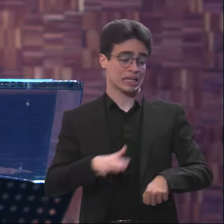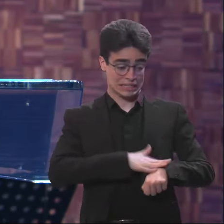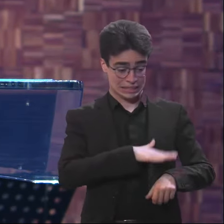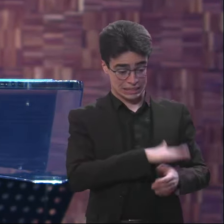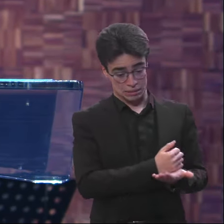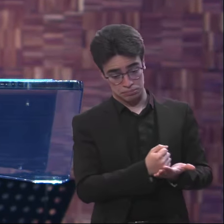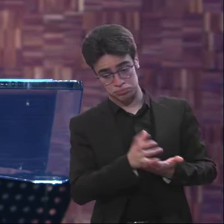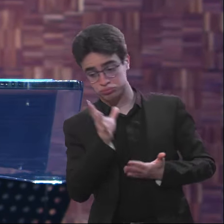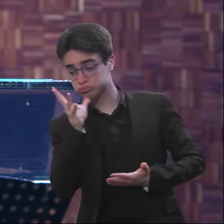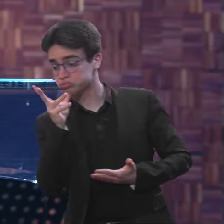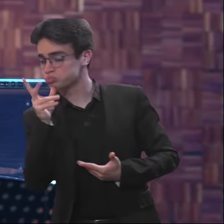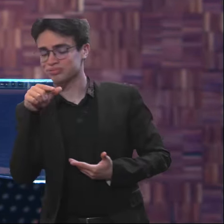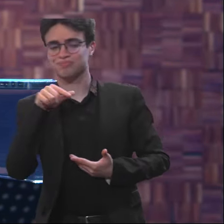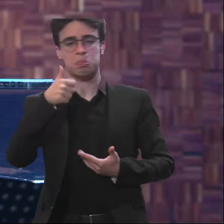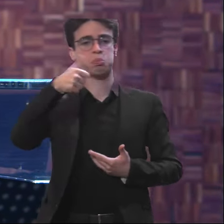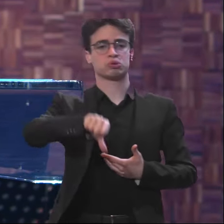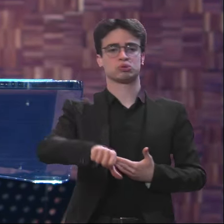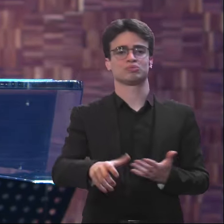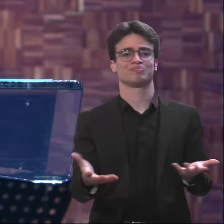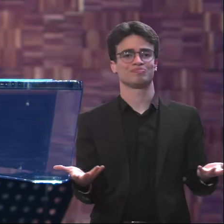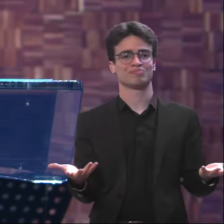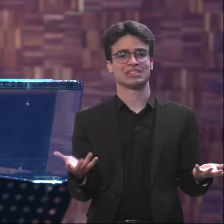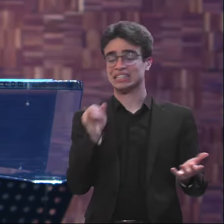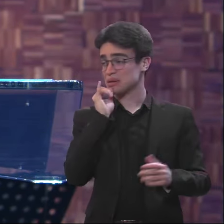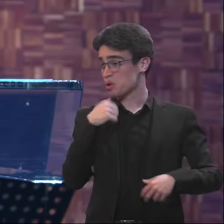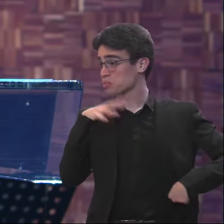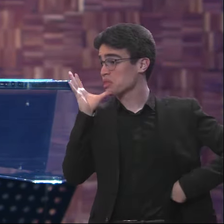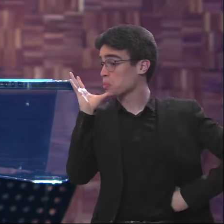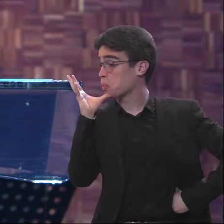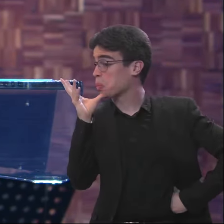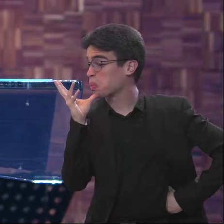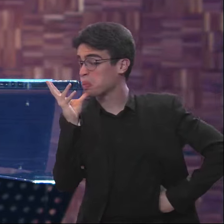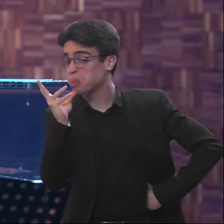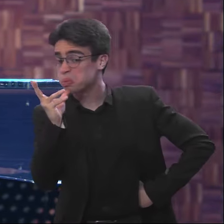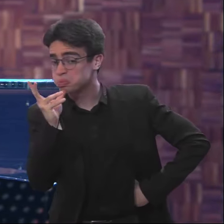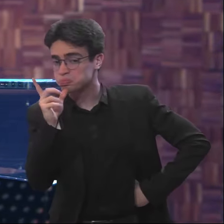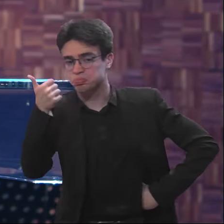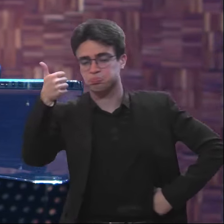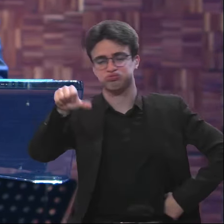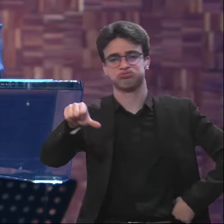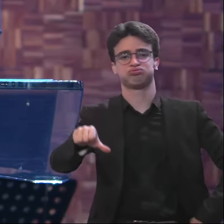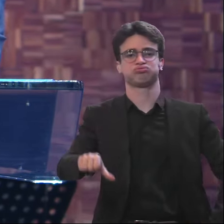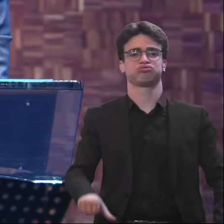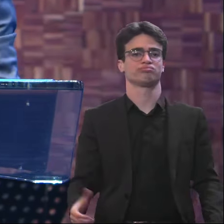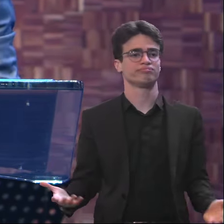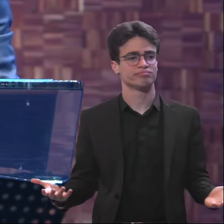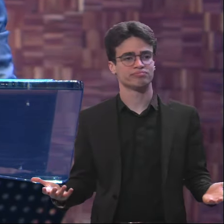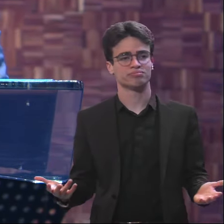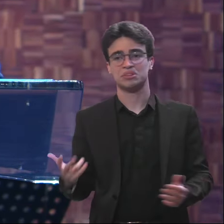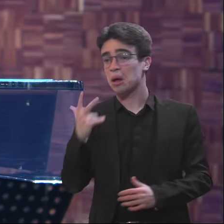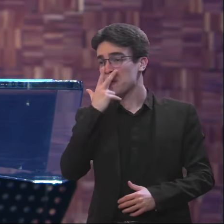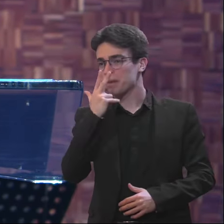está acontecendo, podemos sofrer danos irreparáveis. É como um